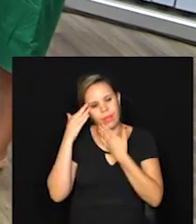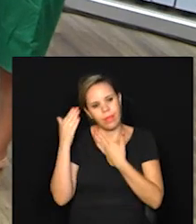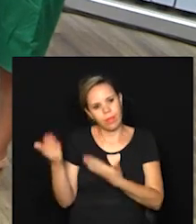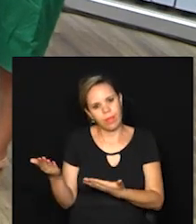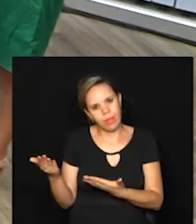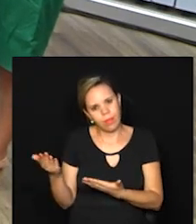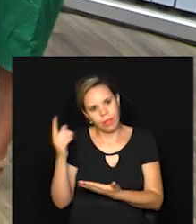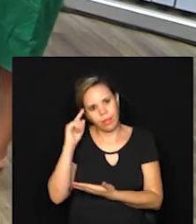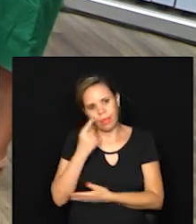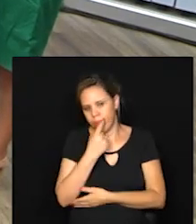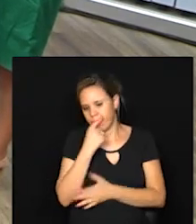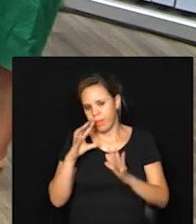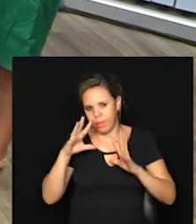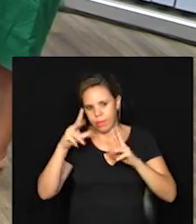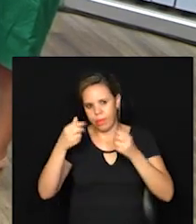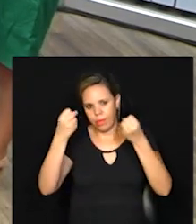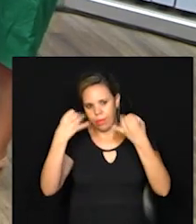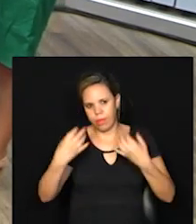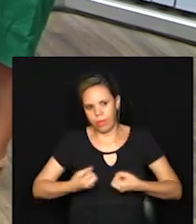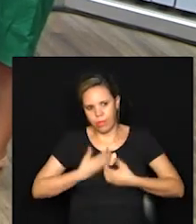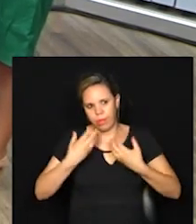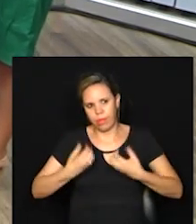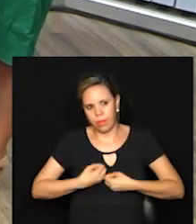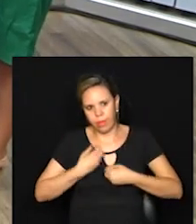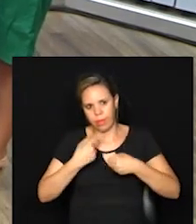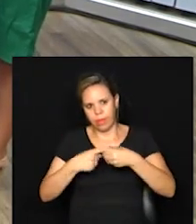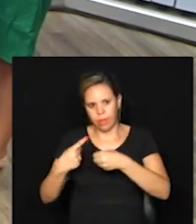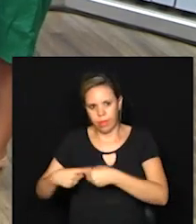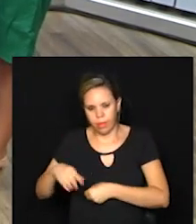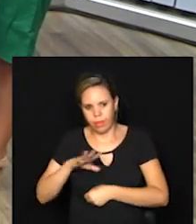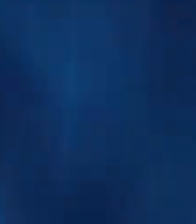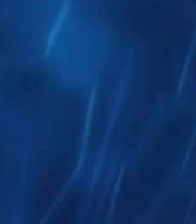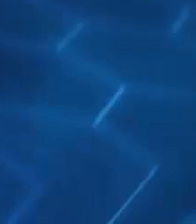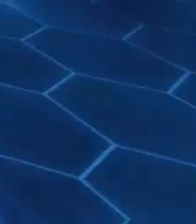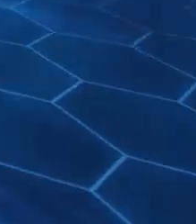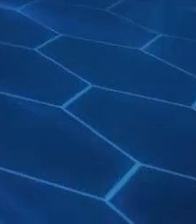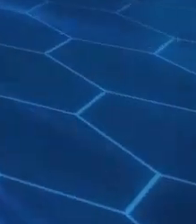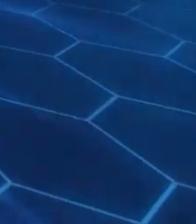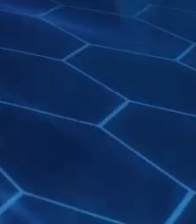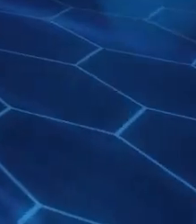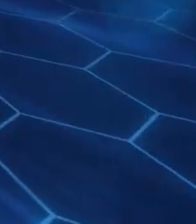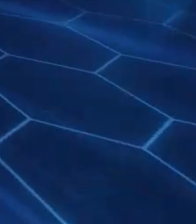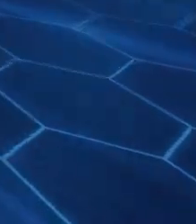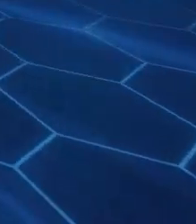obrigado, então, Mina Abreu, por todas as informações sobre a metrópole da cidade de Campinas.